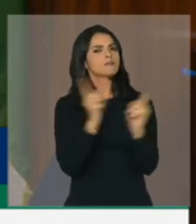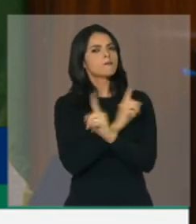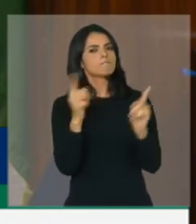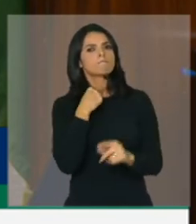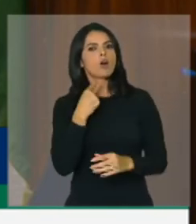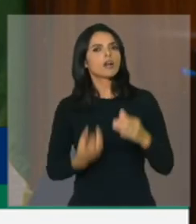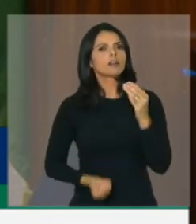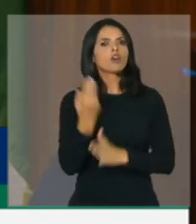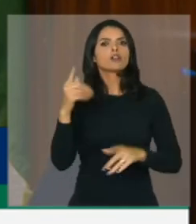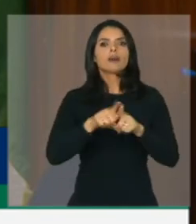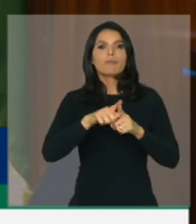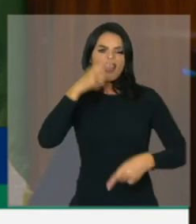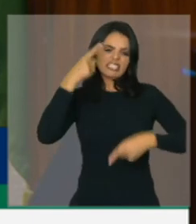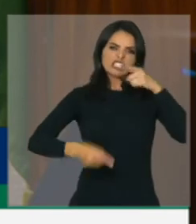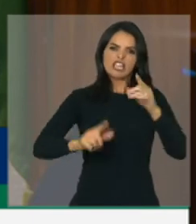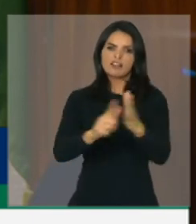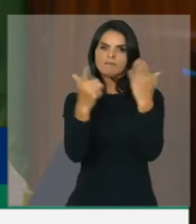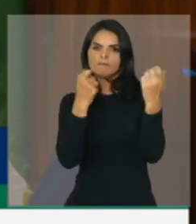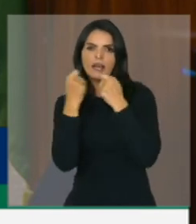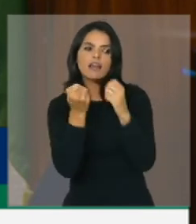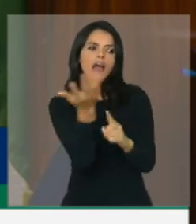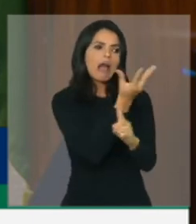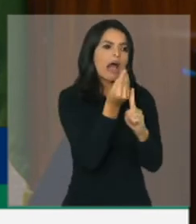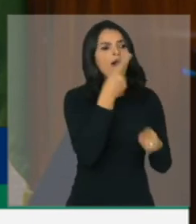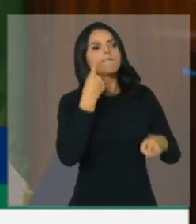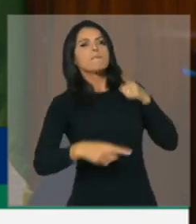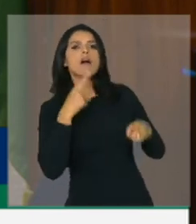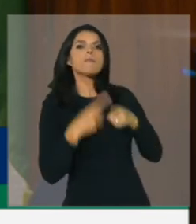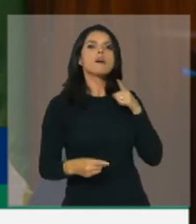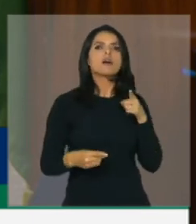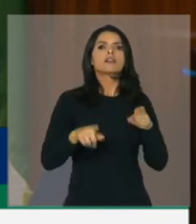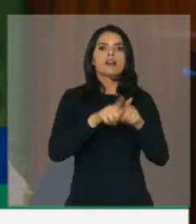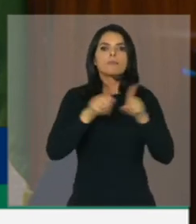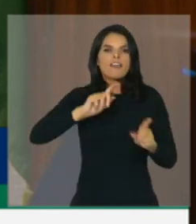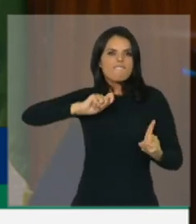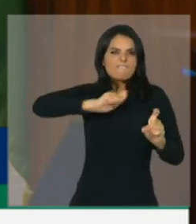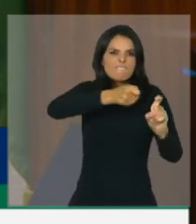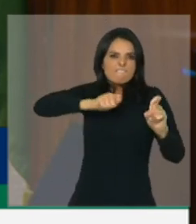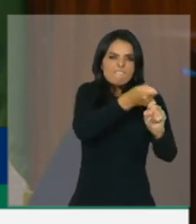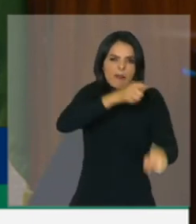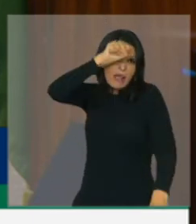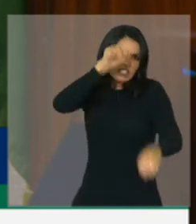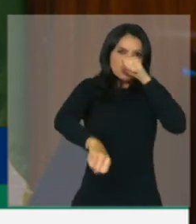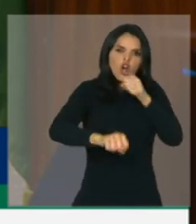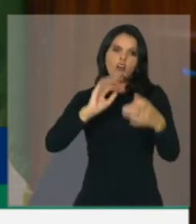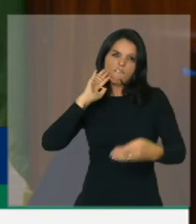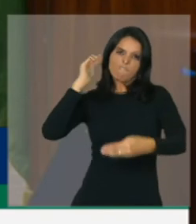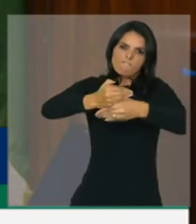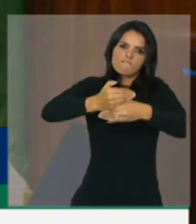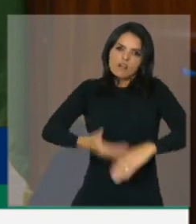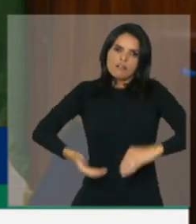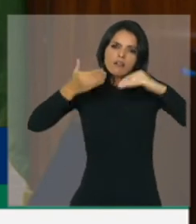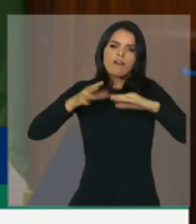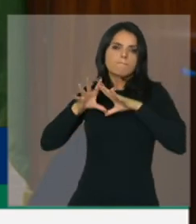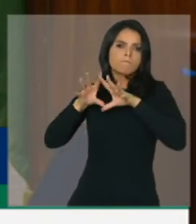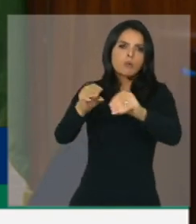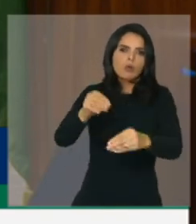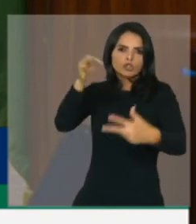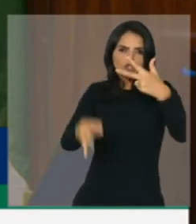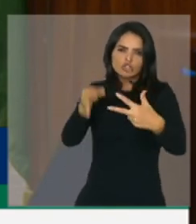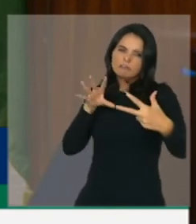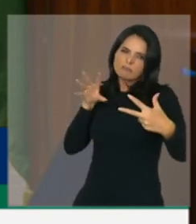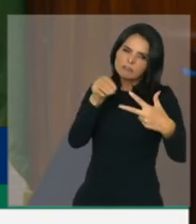a censura à imprensa e às artes. Matou e torturou. Fechou o Congresso Nacional e interveio no Poder